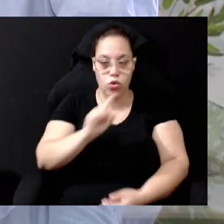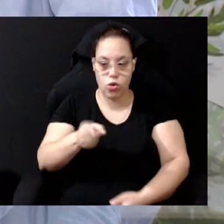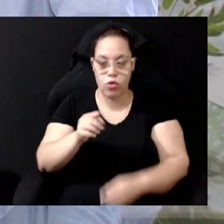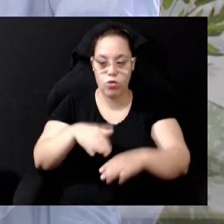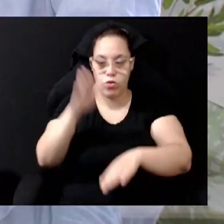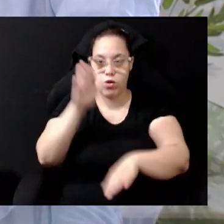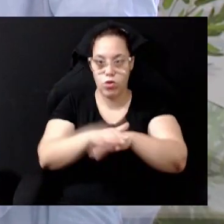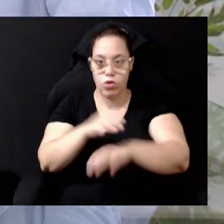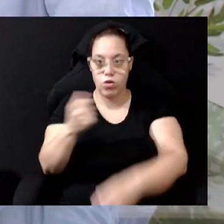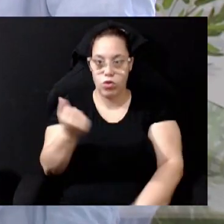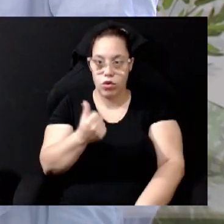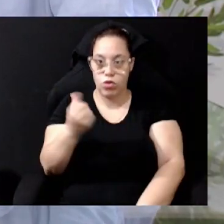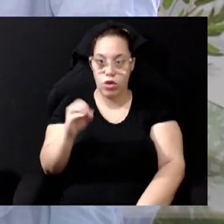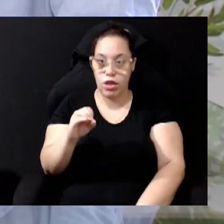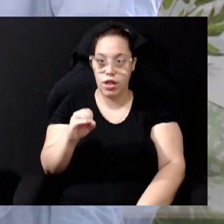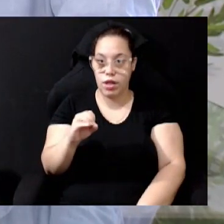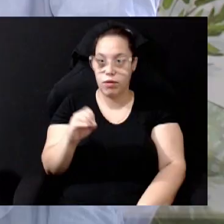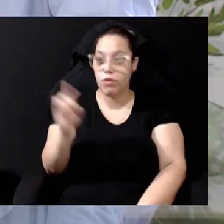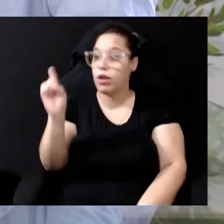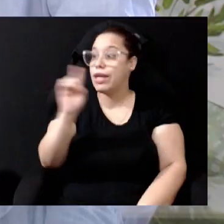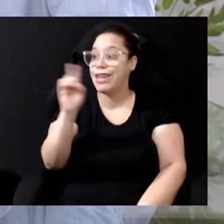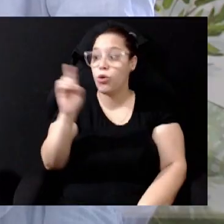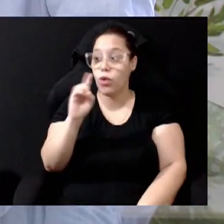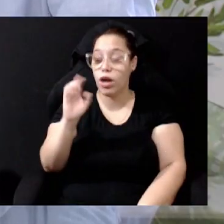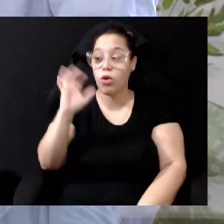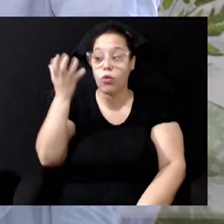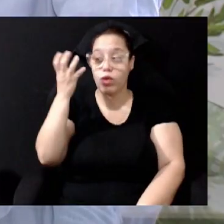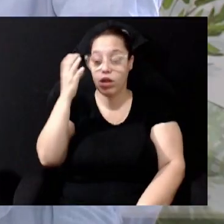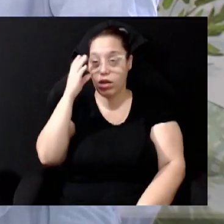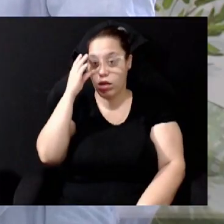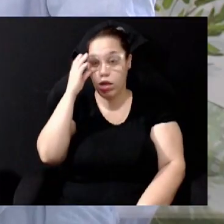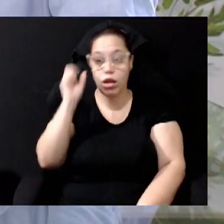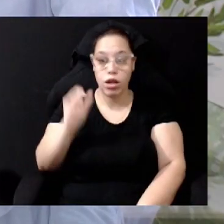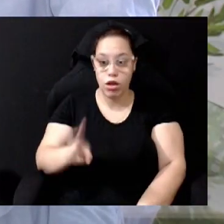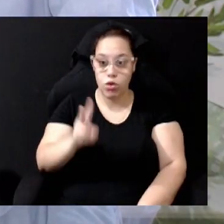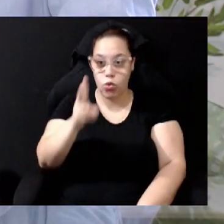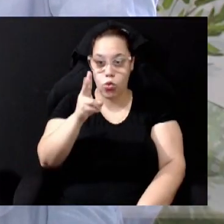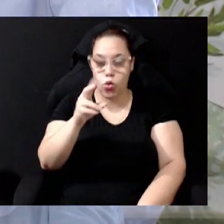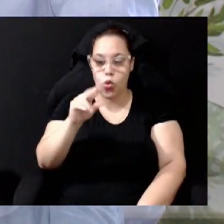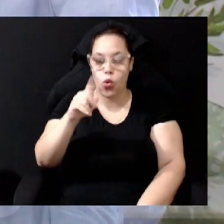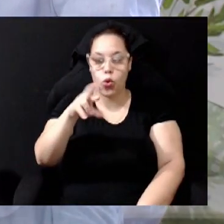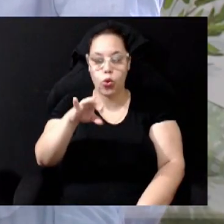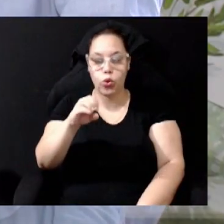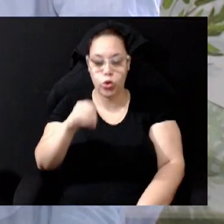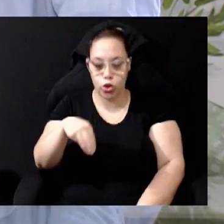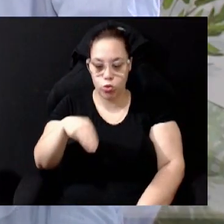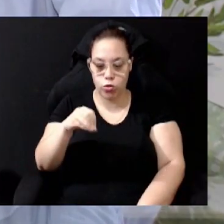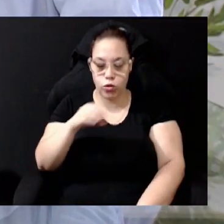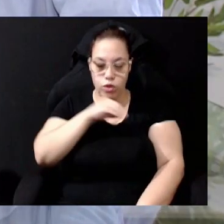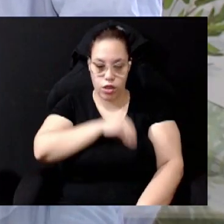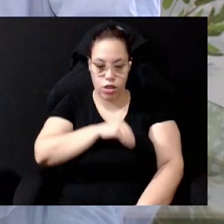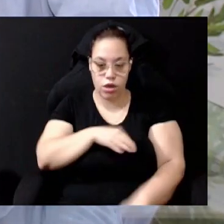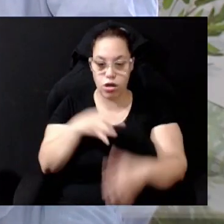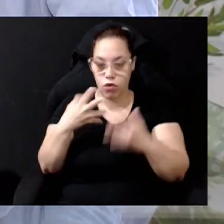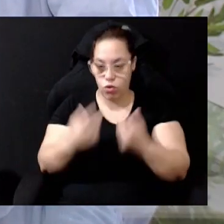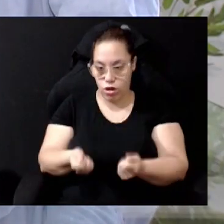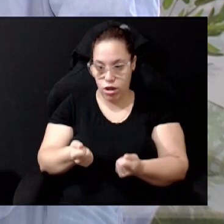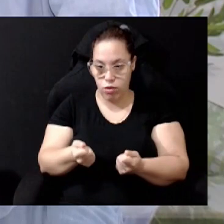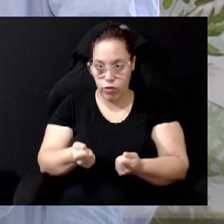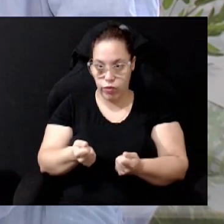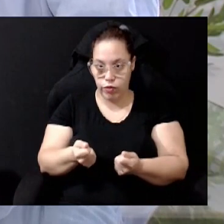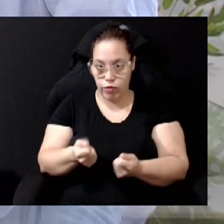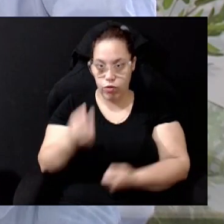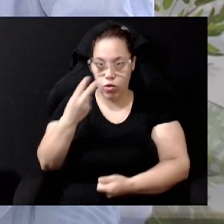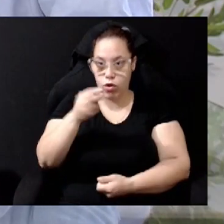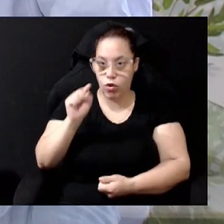1/12 dos 10 mil. Mas não é assim que acontece. Então é sempre sobre o último salário que a pessoa recebeu. Então, recebeu 2.000 durante